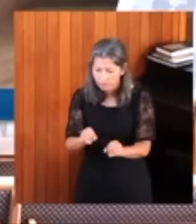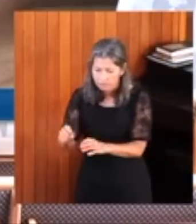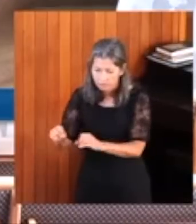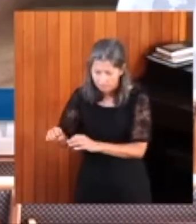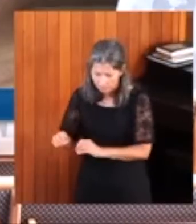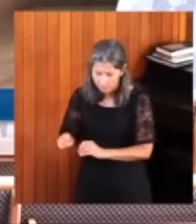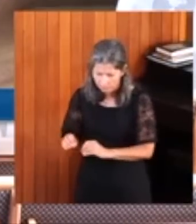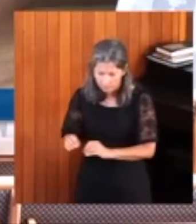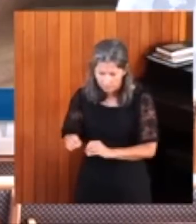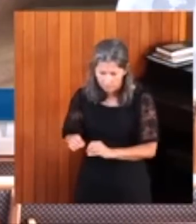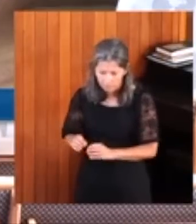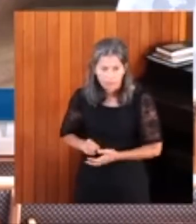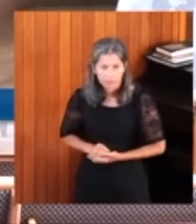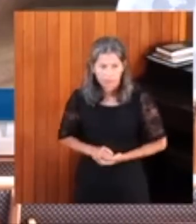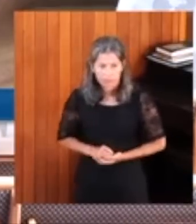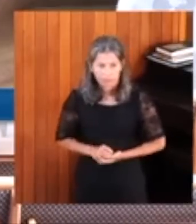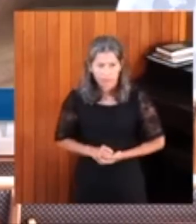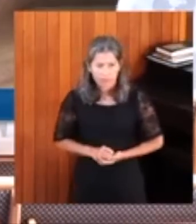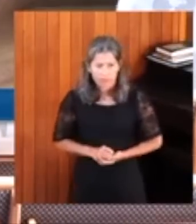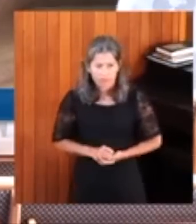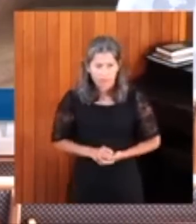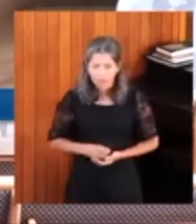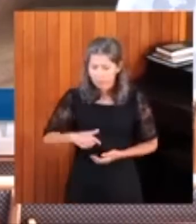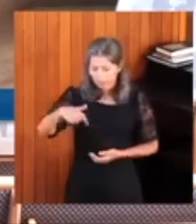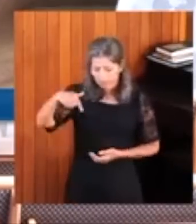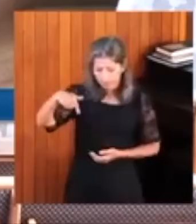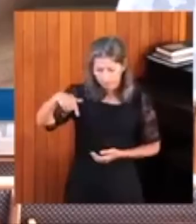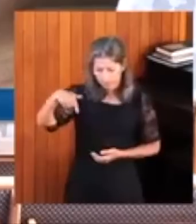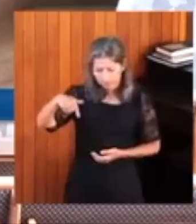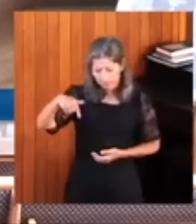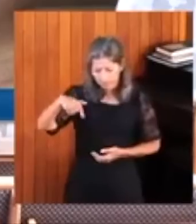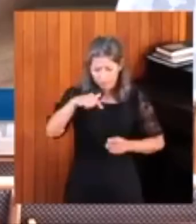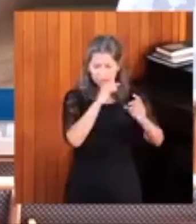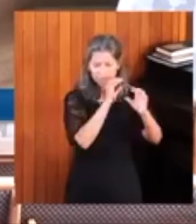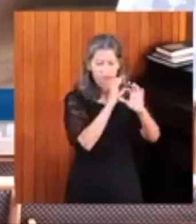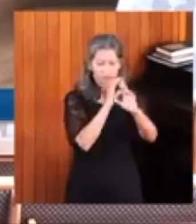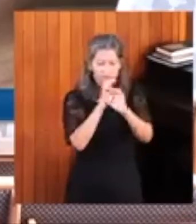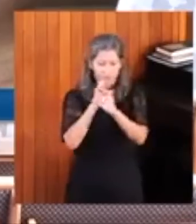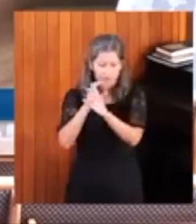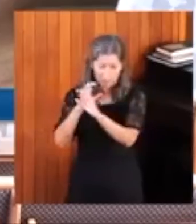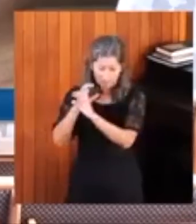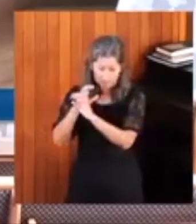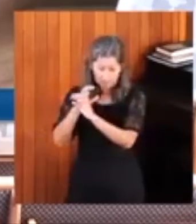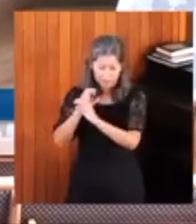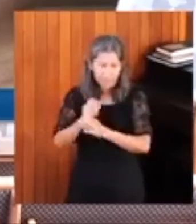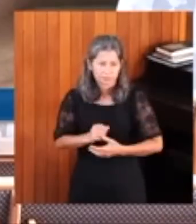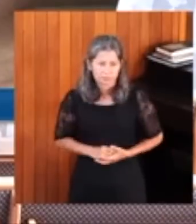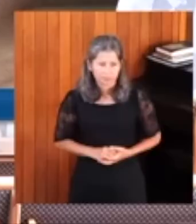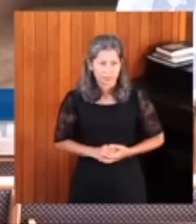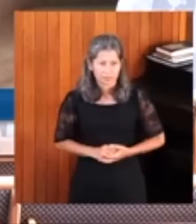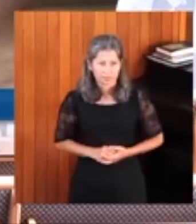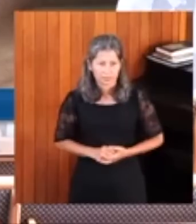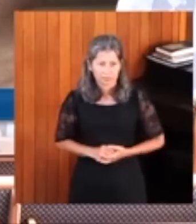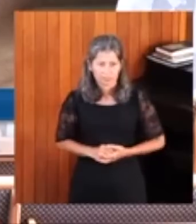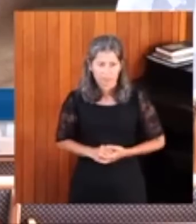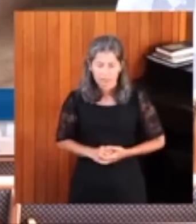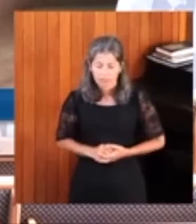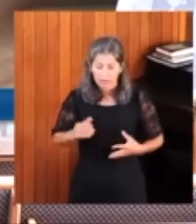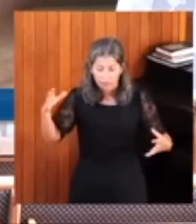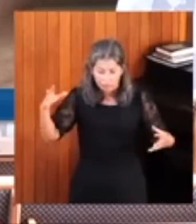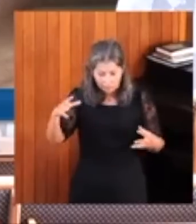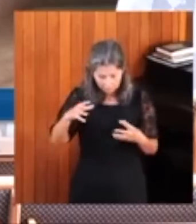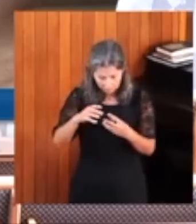7 trombetas, eu não vou assim me estender aqui, nós temos ainda a escola sabatina e depois o culto, mas resumindo, também